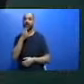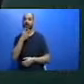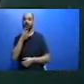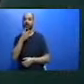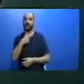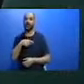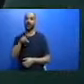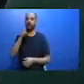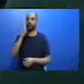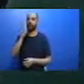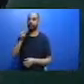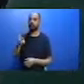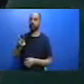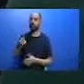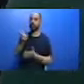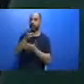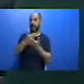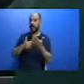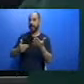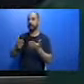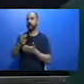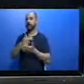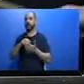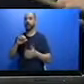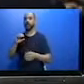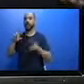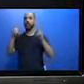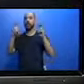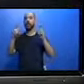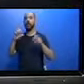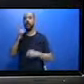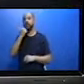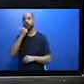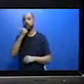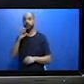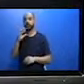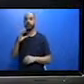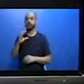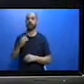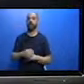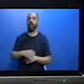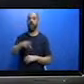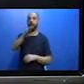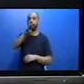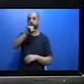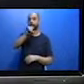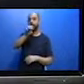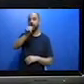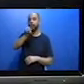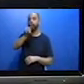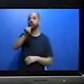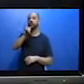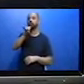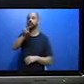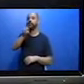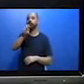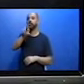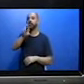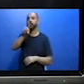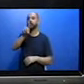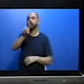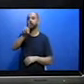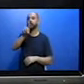vê que vão ser desenho sobre ciência a biodiversidade palavra